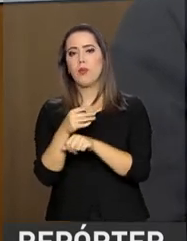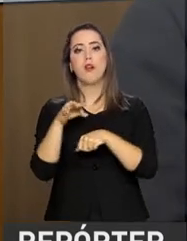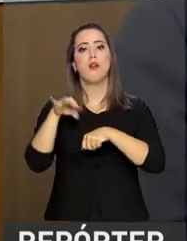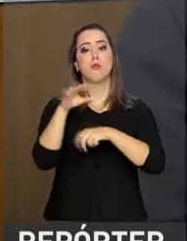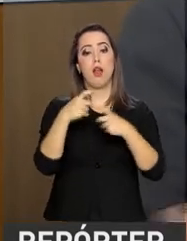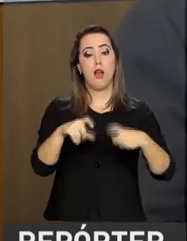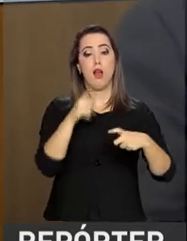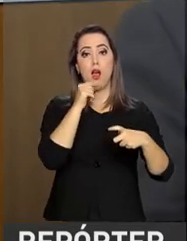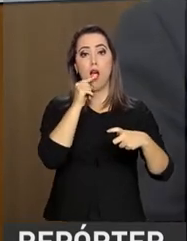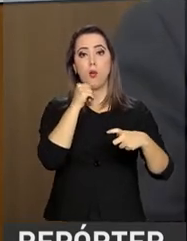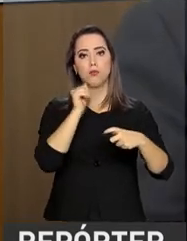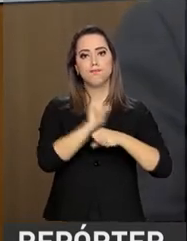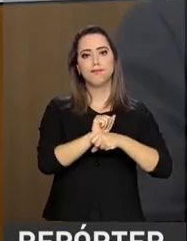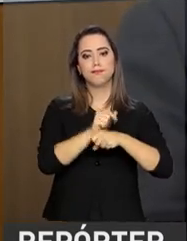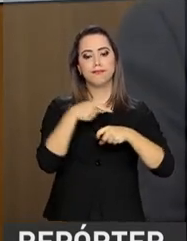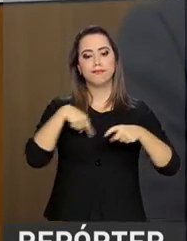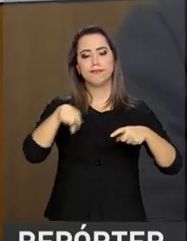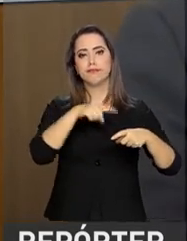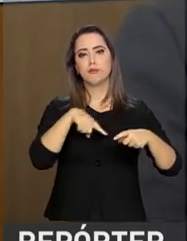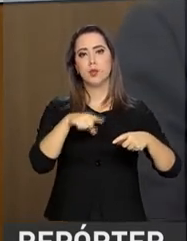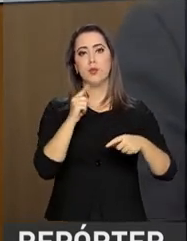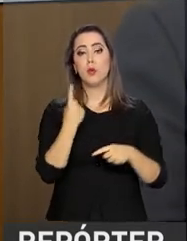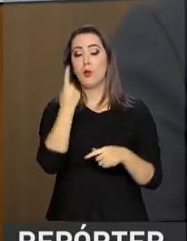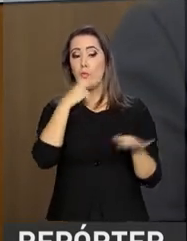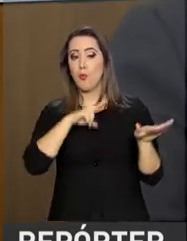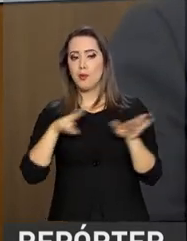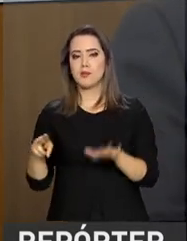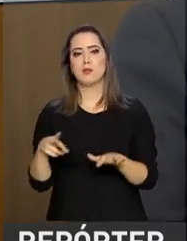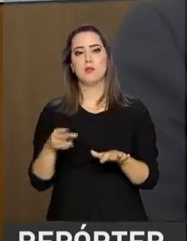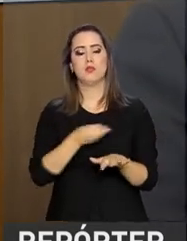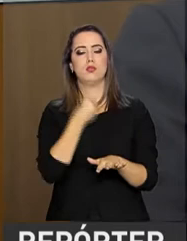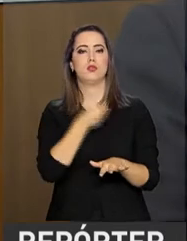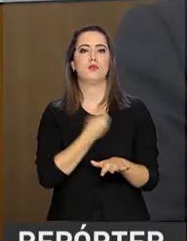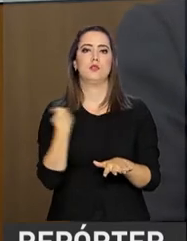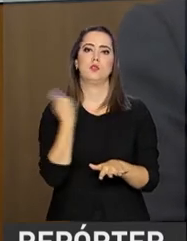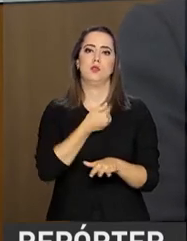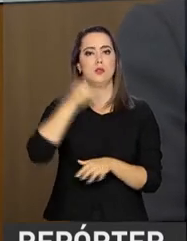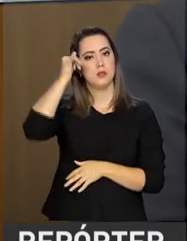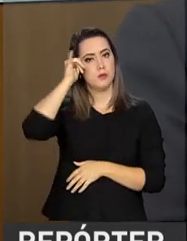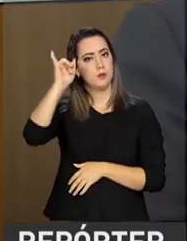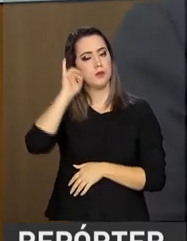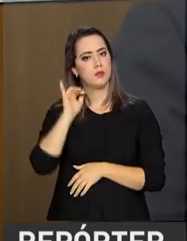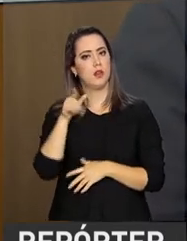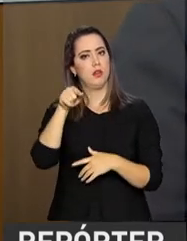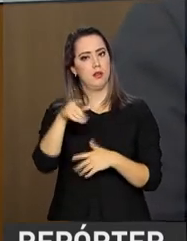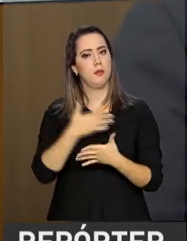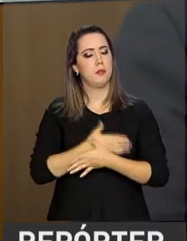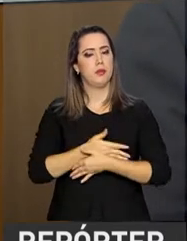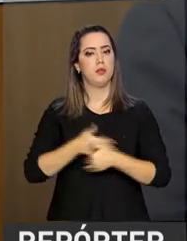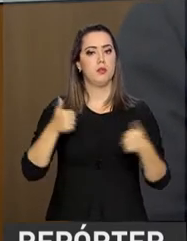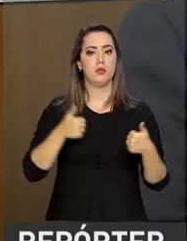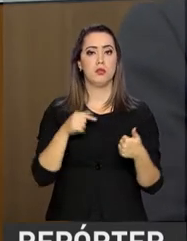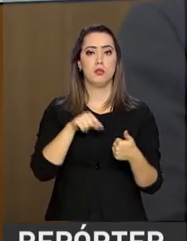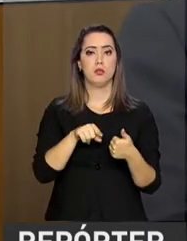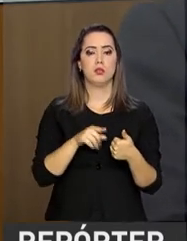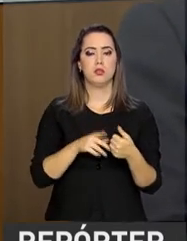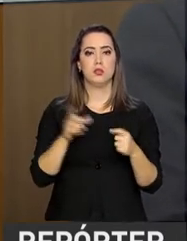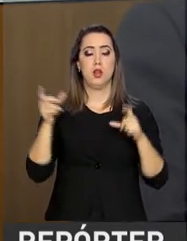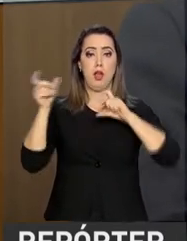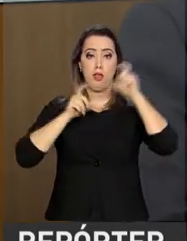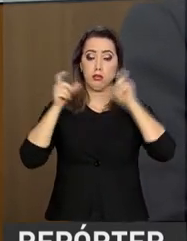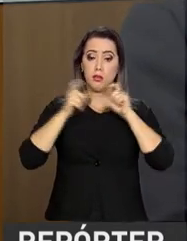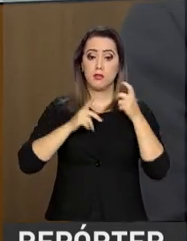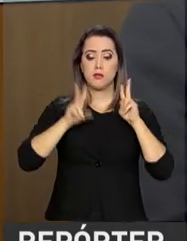como ciclo de vida do mosquito de uma semana com este formato de combate nós poderíamos melhorar o atentado não